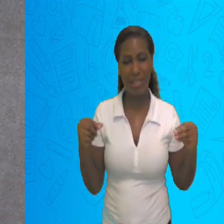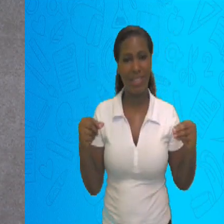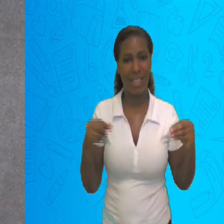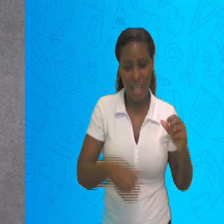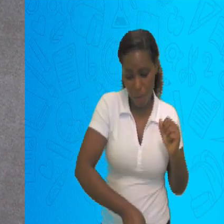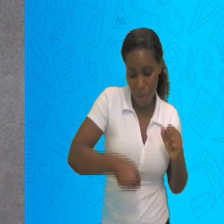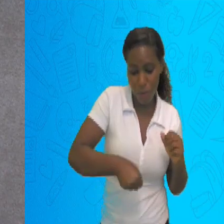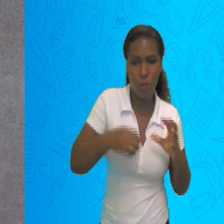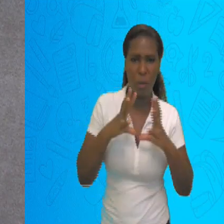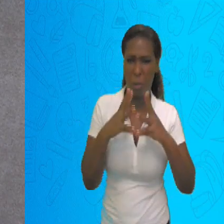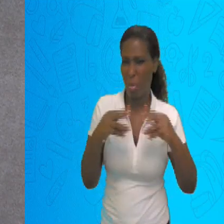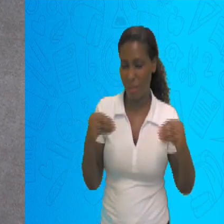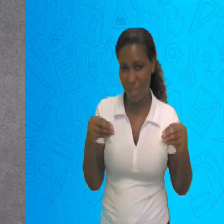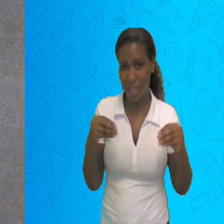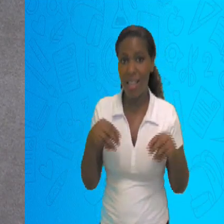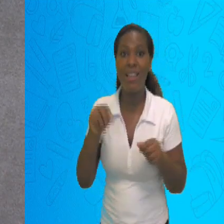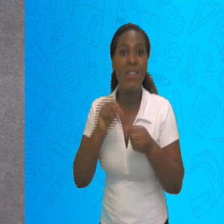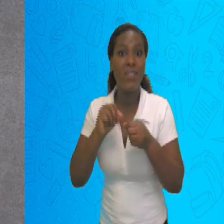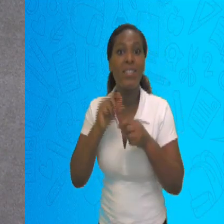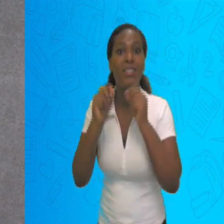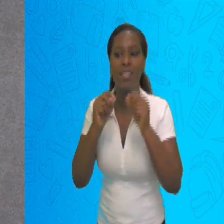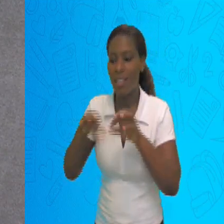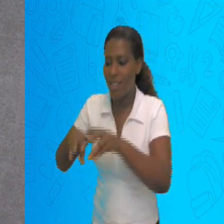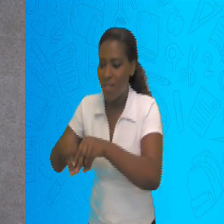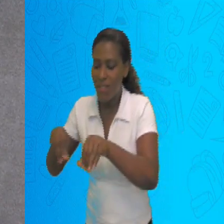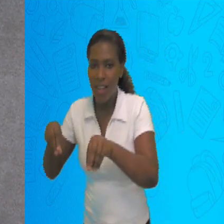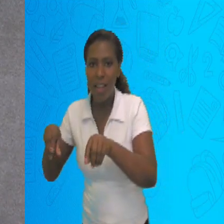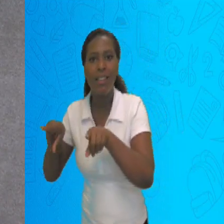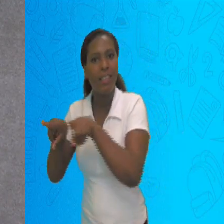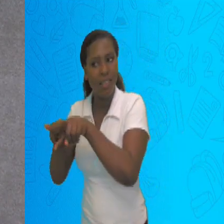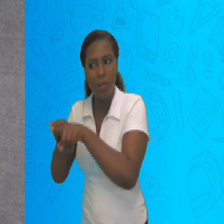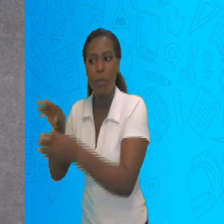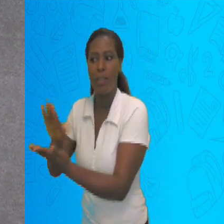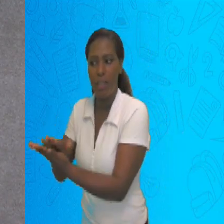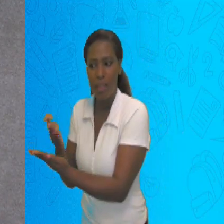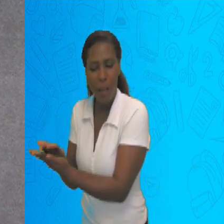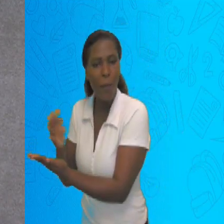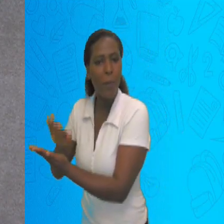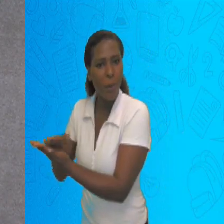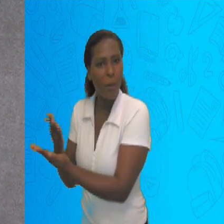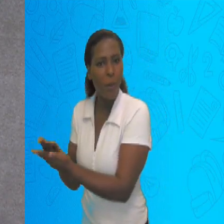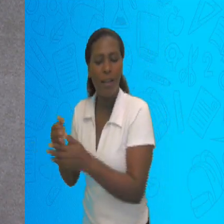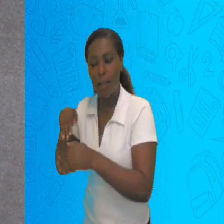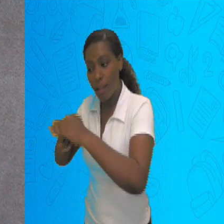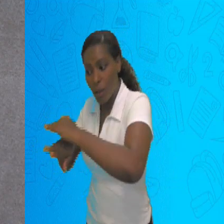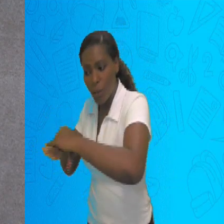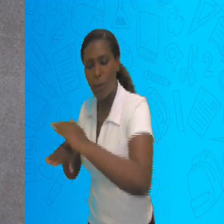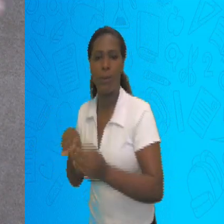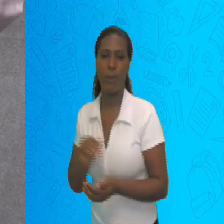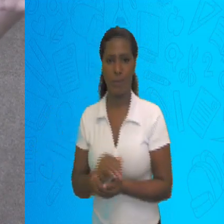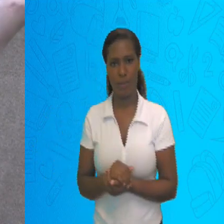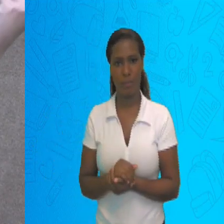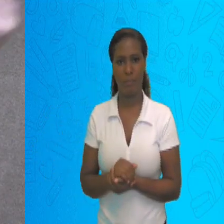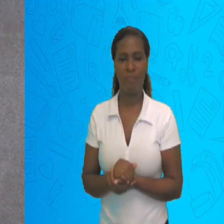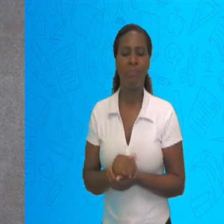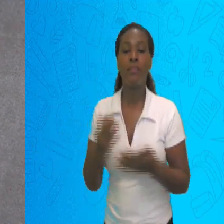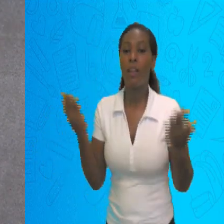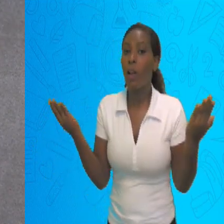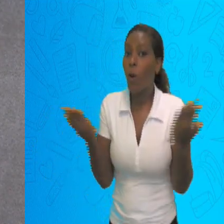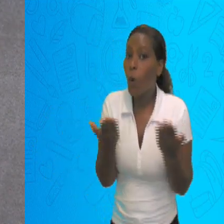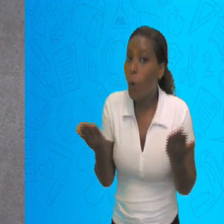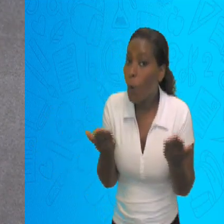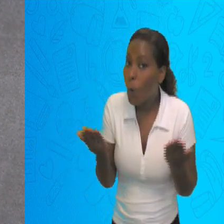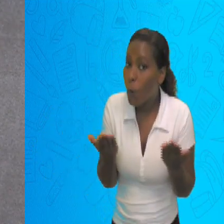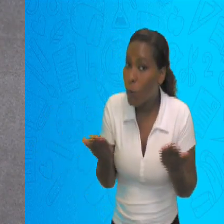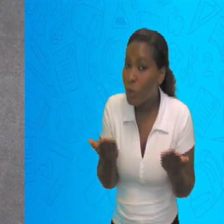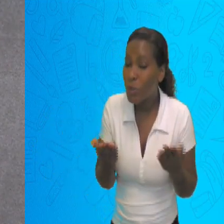a tapioca, para guardar. Hoje em dia, apesar de manterem muitos hábitos alimentares